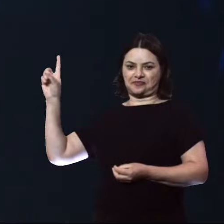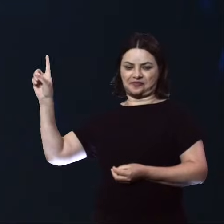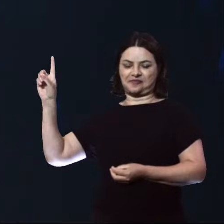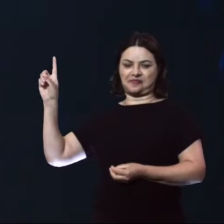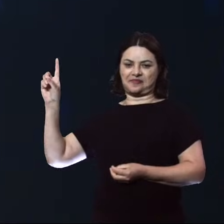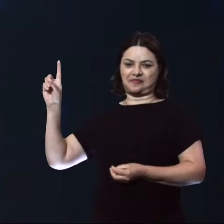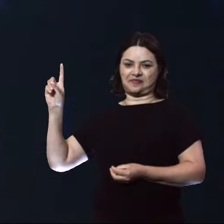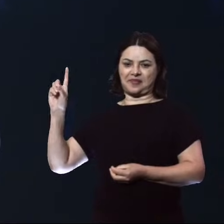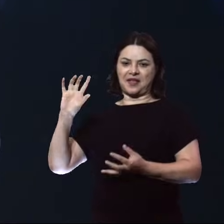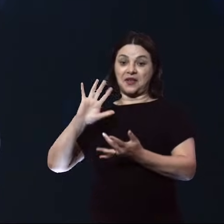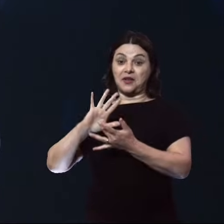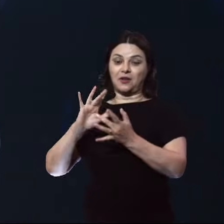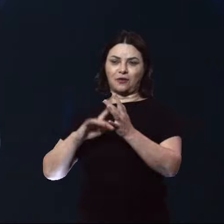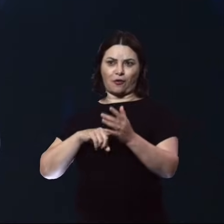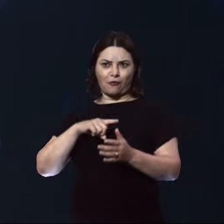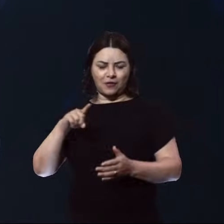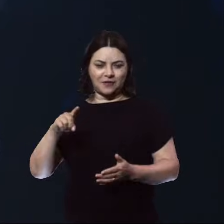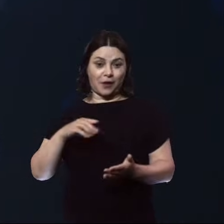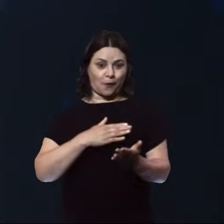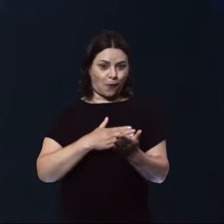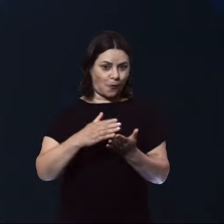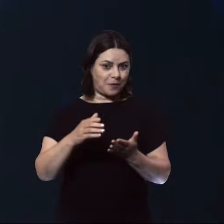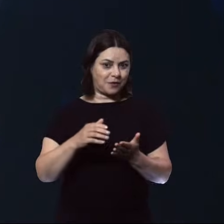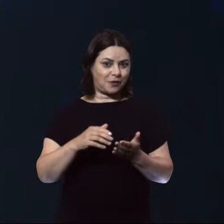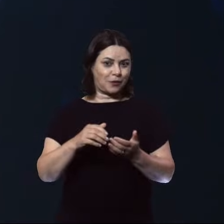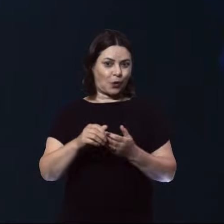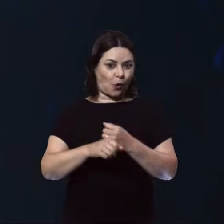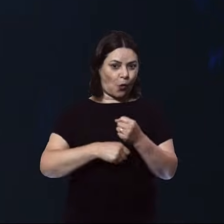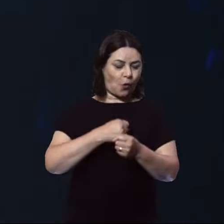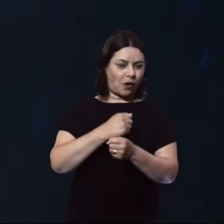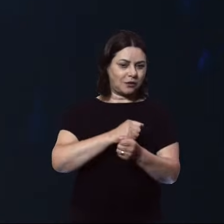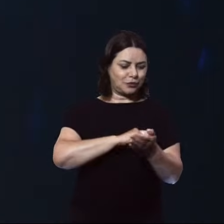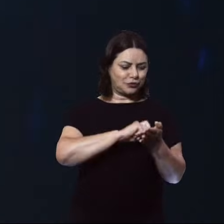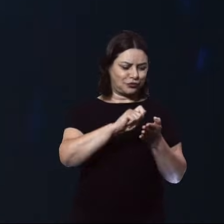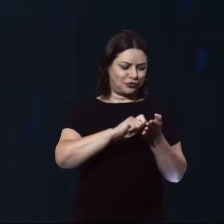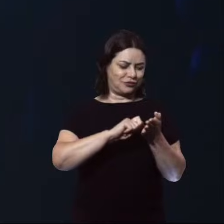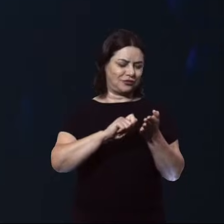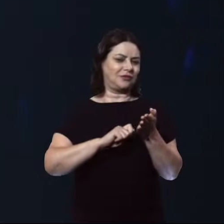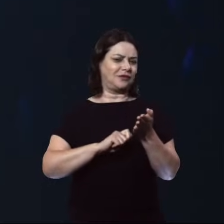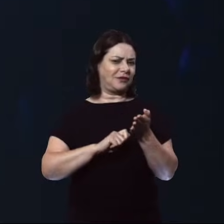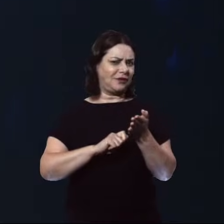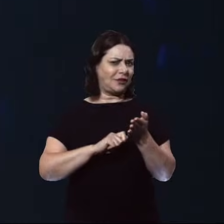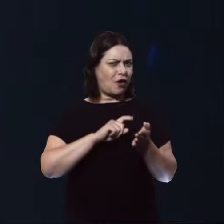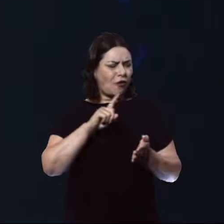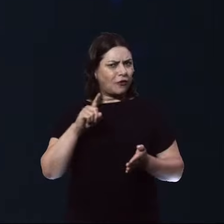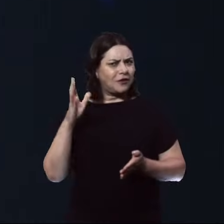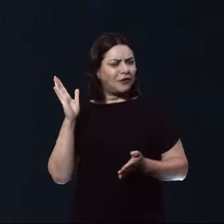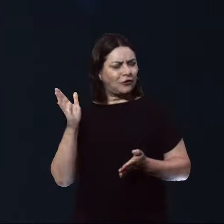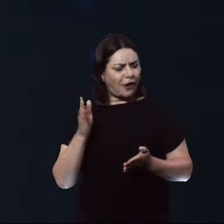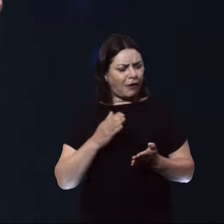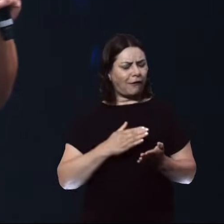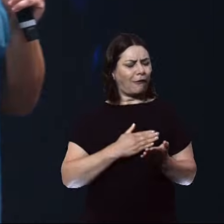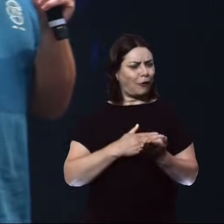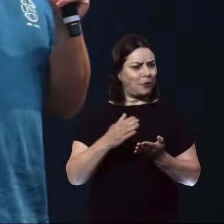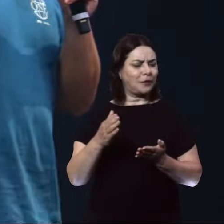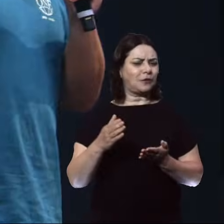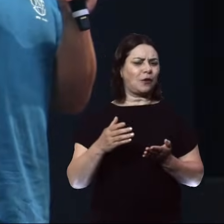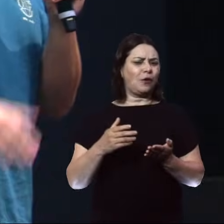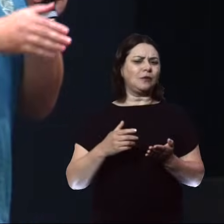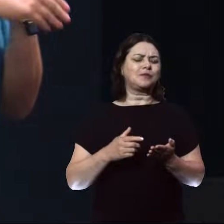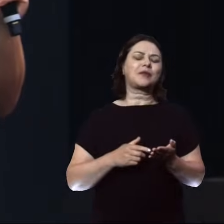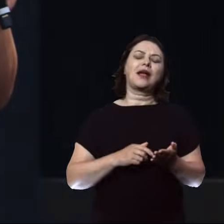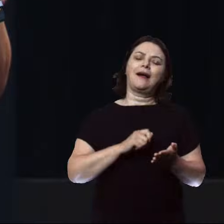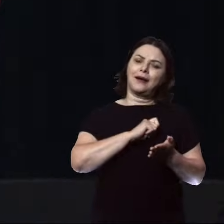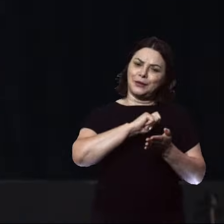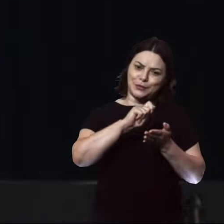ano escrevendo lá no seu caderno de oração? Ou será que é mais um começo de ano que você não começou um caderno de oração e você vai deixar para a próxima semana